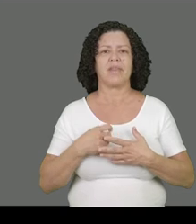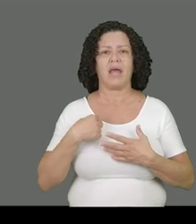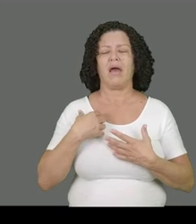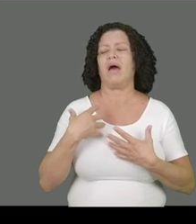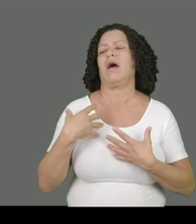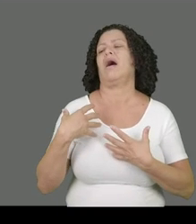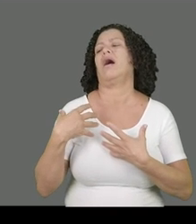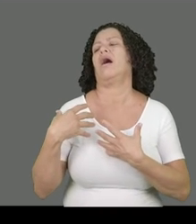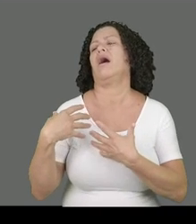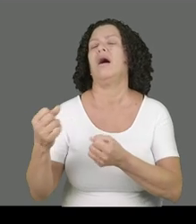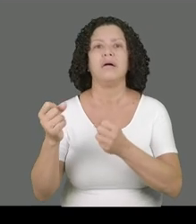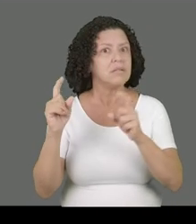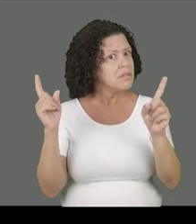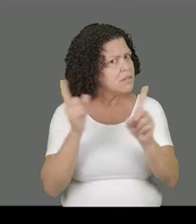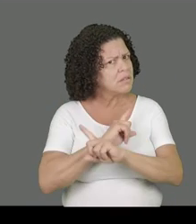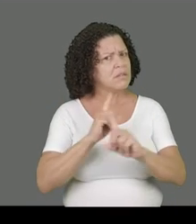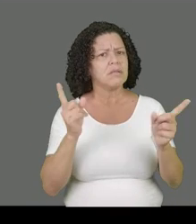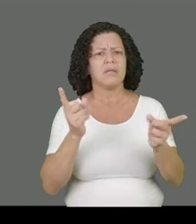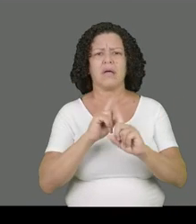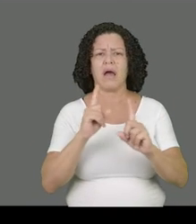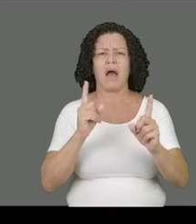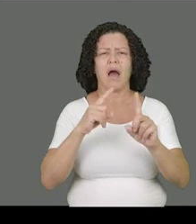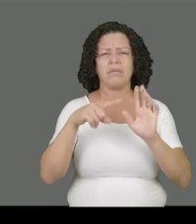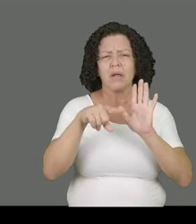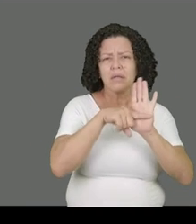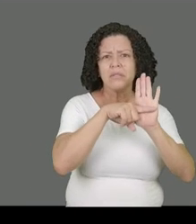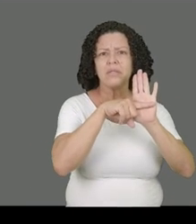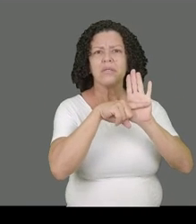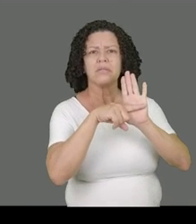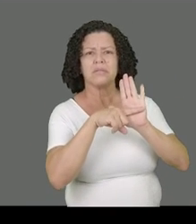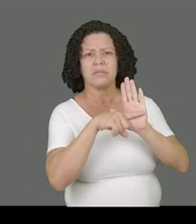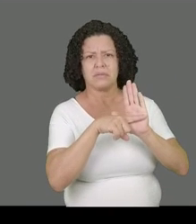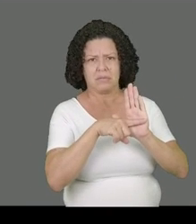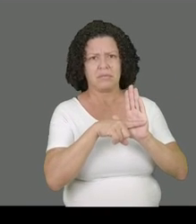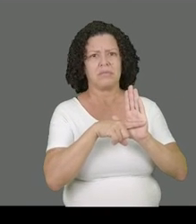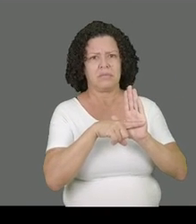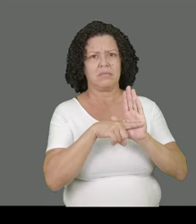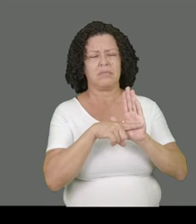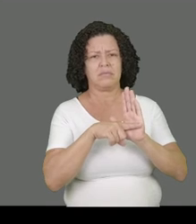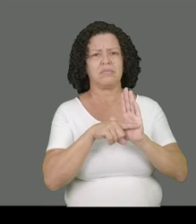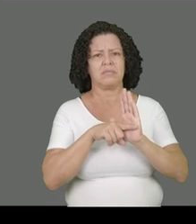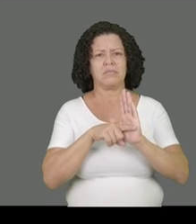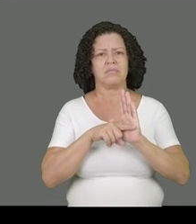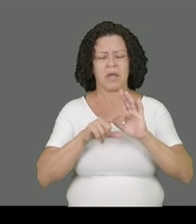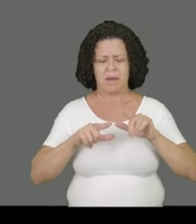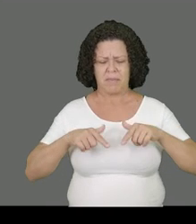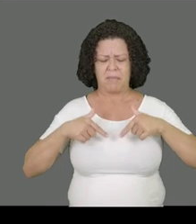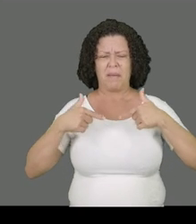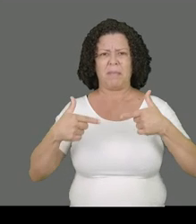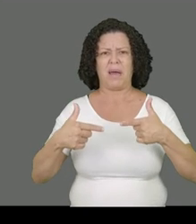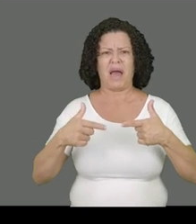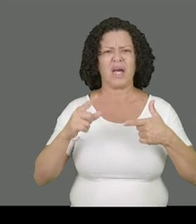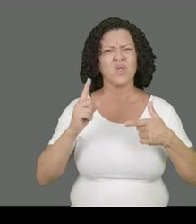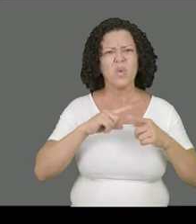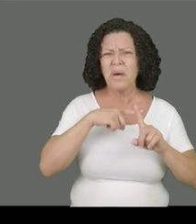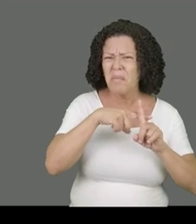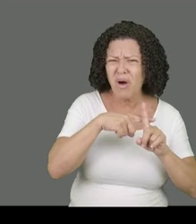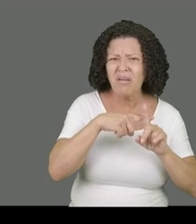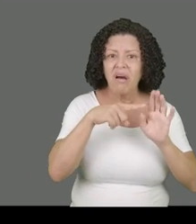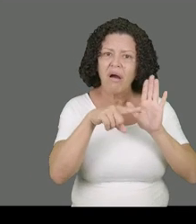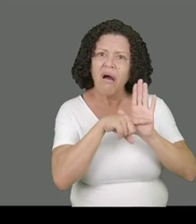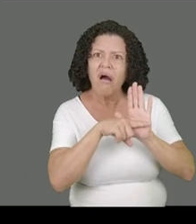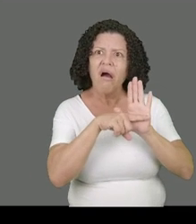acaba se deixando envolver por essa névoa de negatividade, de atitudes